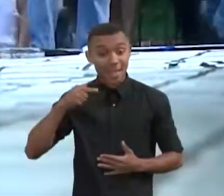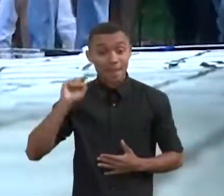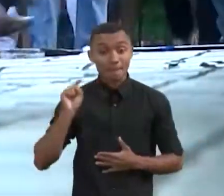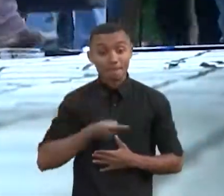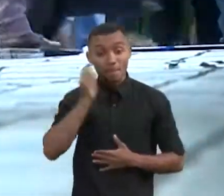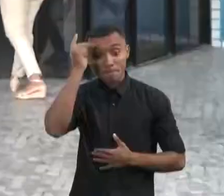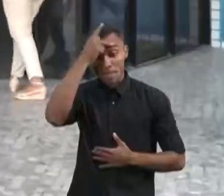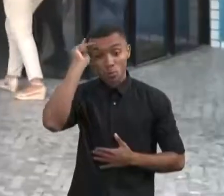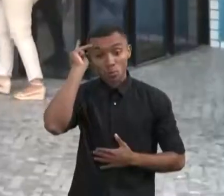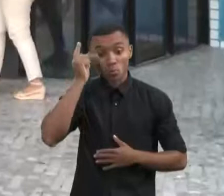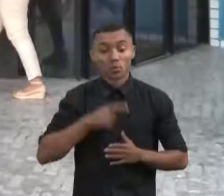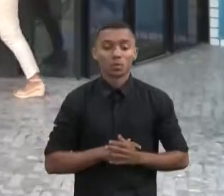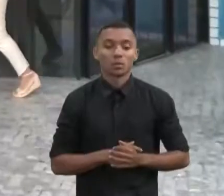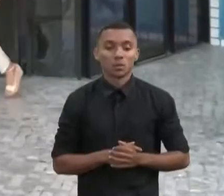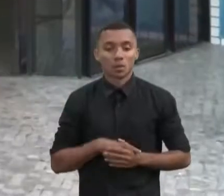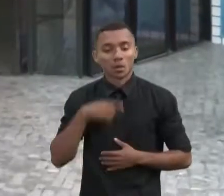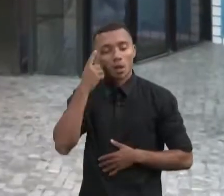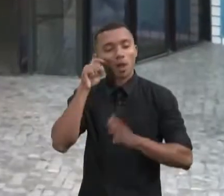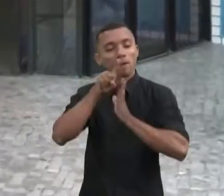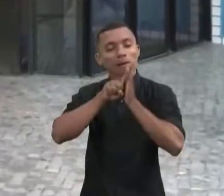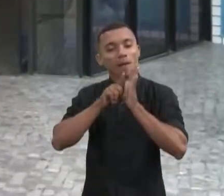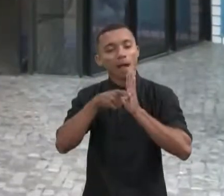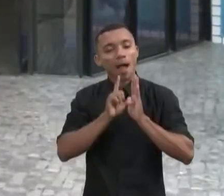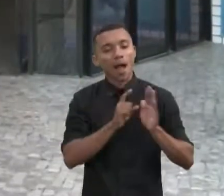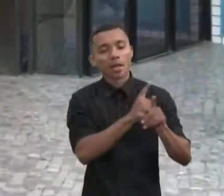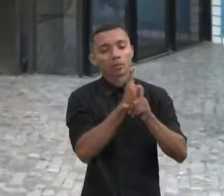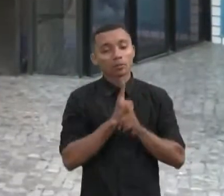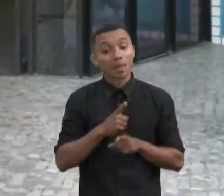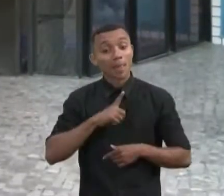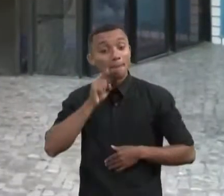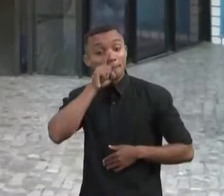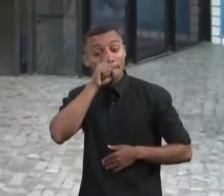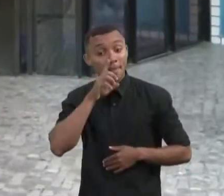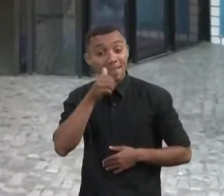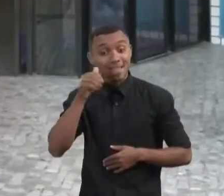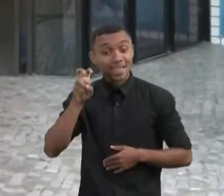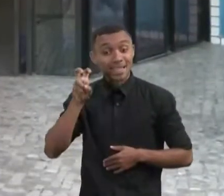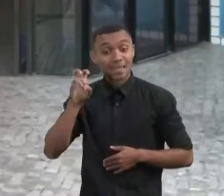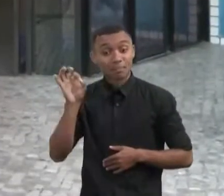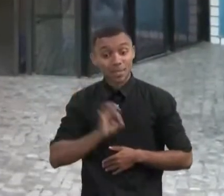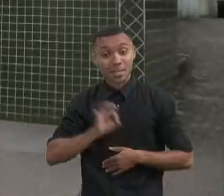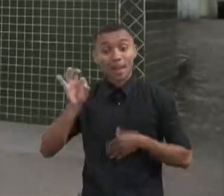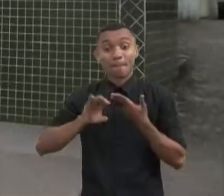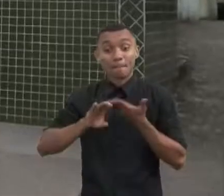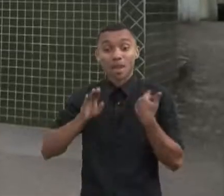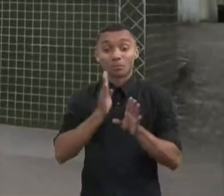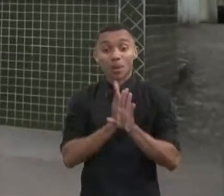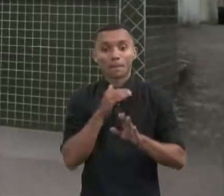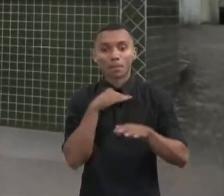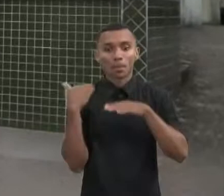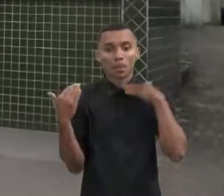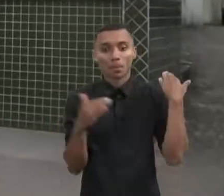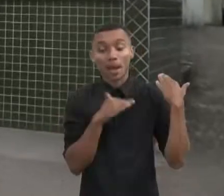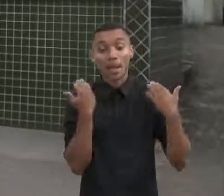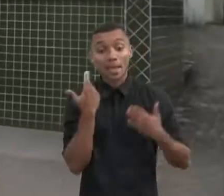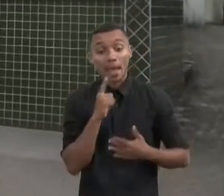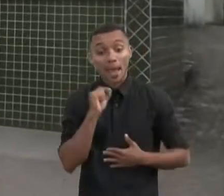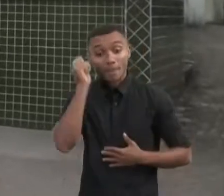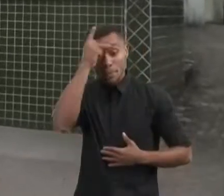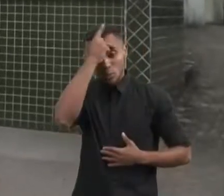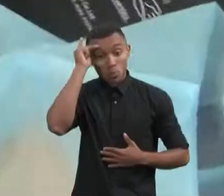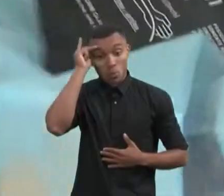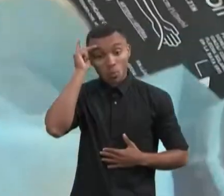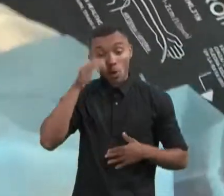397.600 pessoas. Os pesquisadores viram um risco 15% maior de morte em indivíduos com